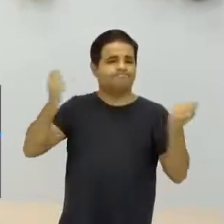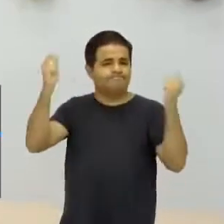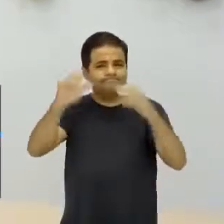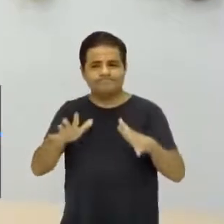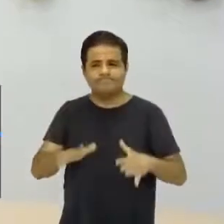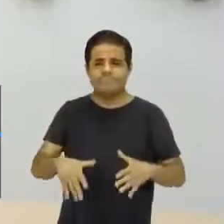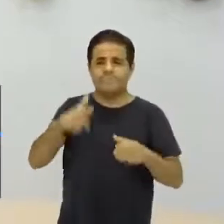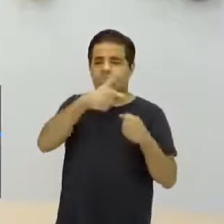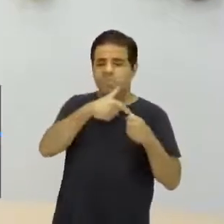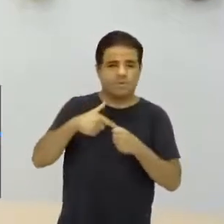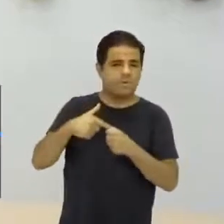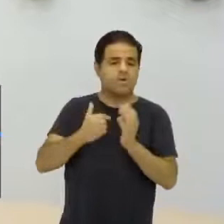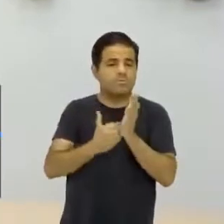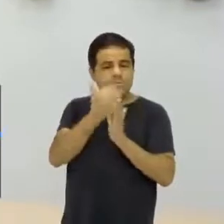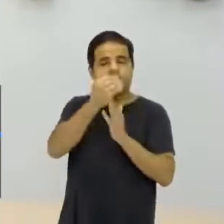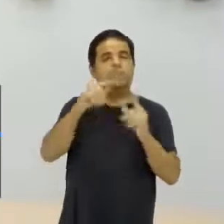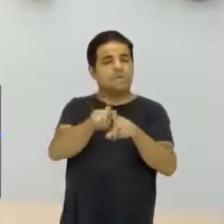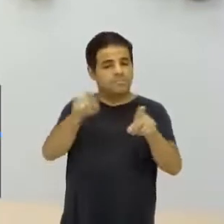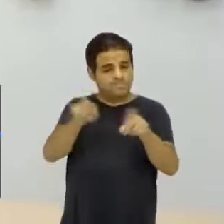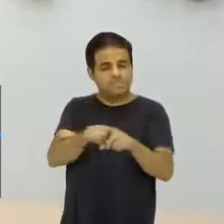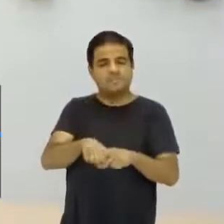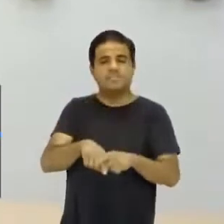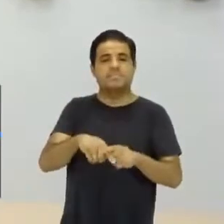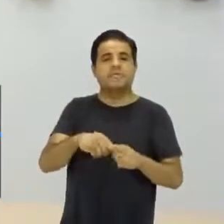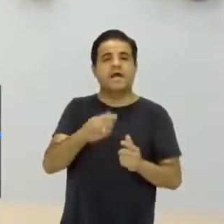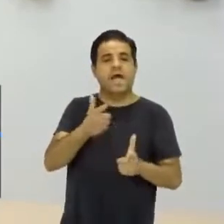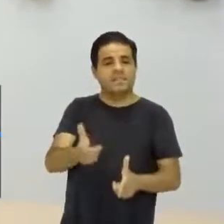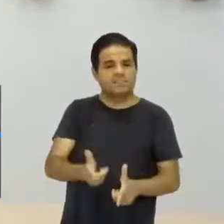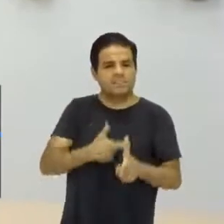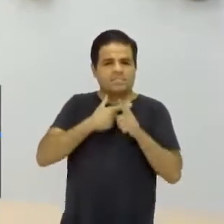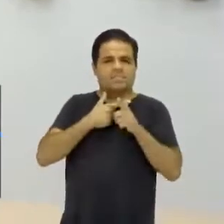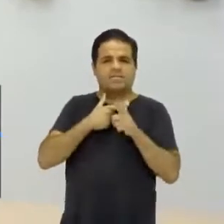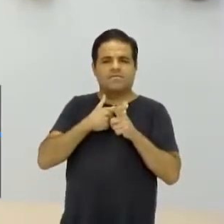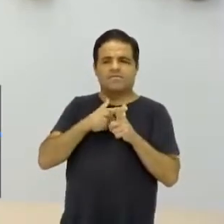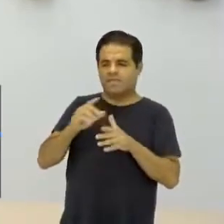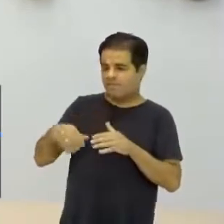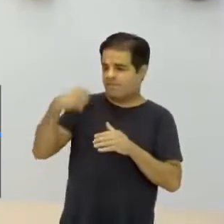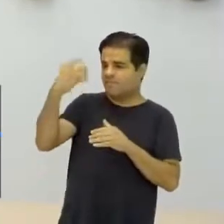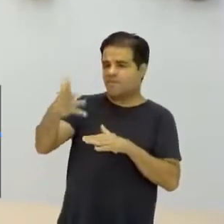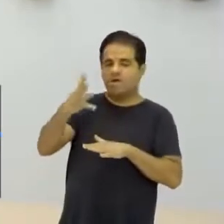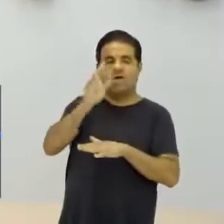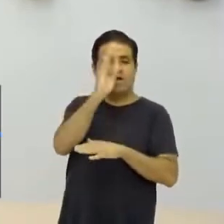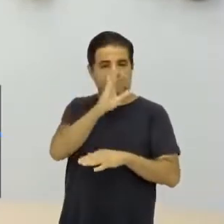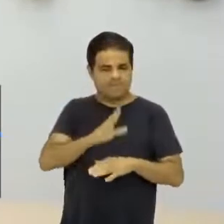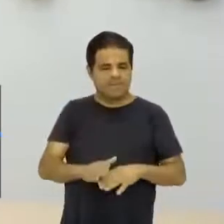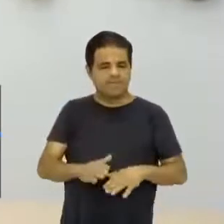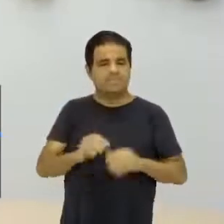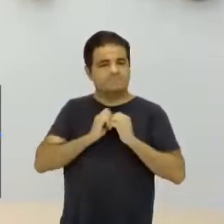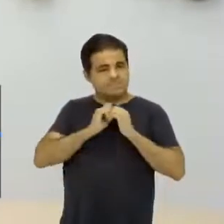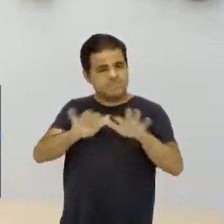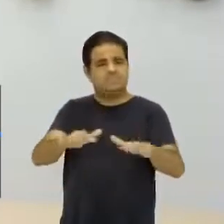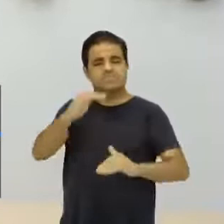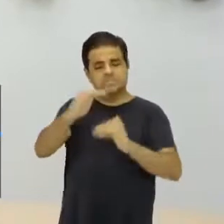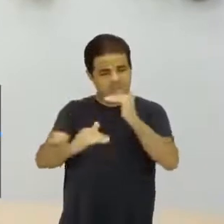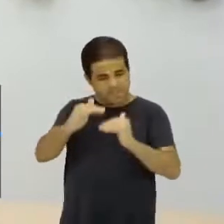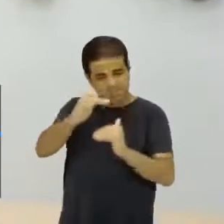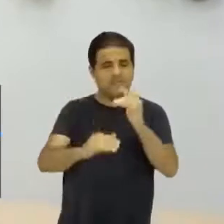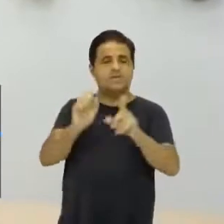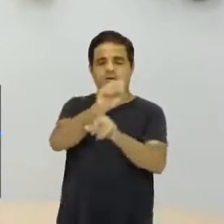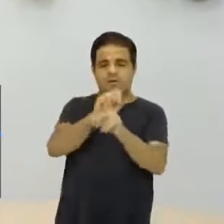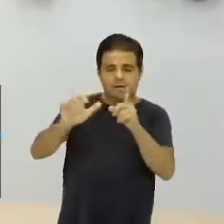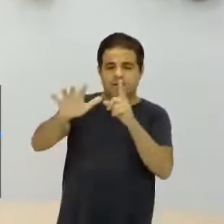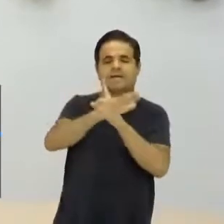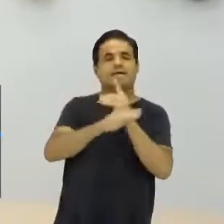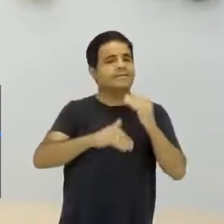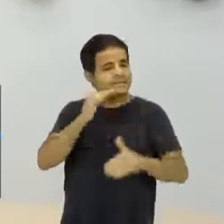o que acontece? Aumentou muito a dívida externa do Brasil e a disparidade, a desigualdade